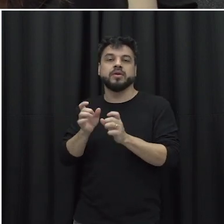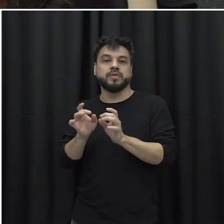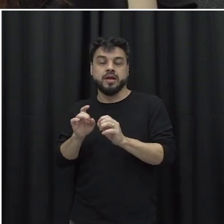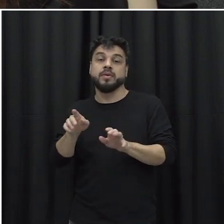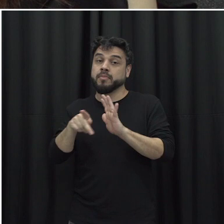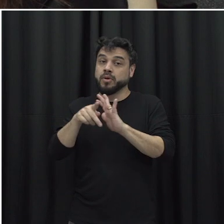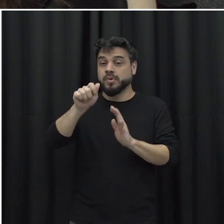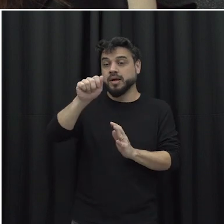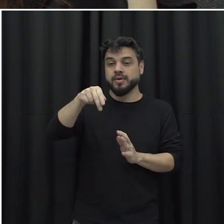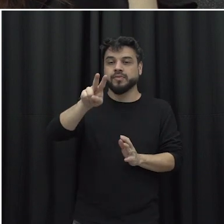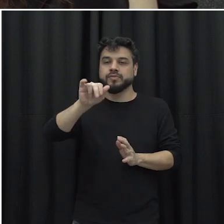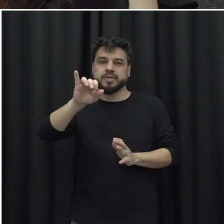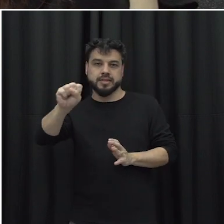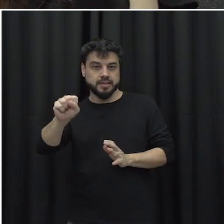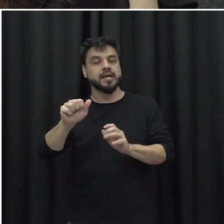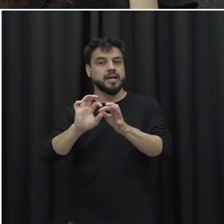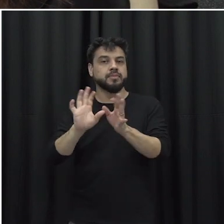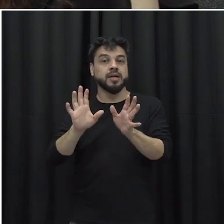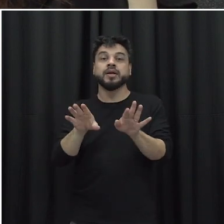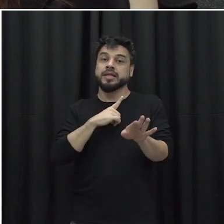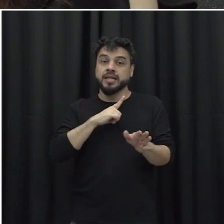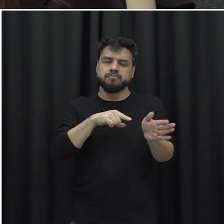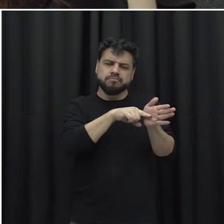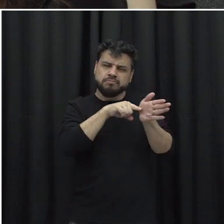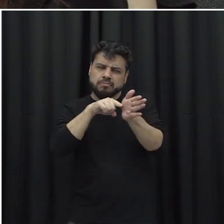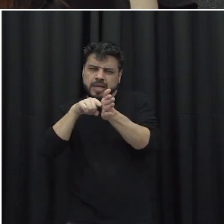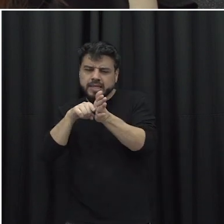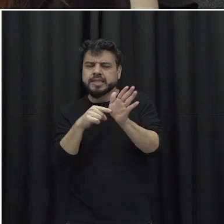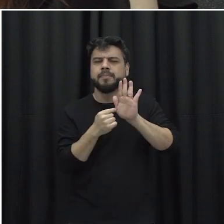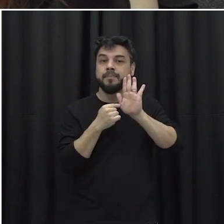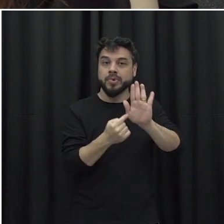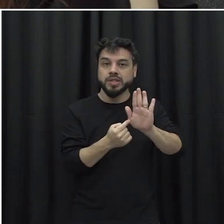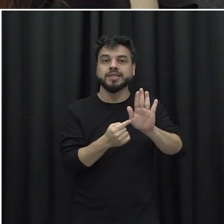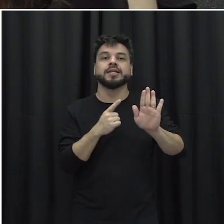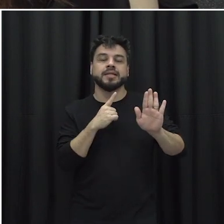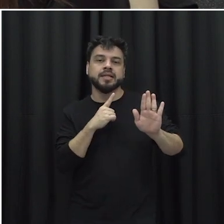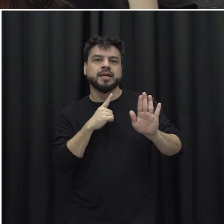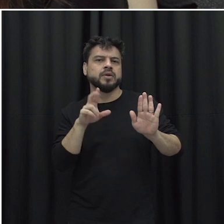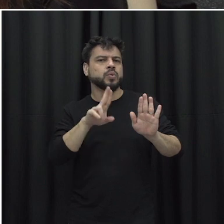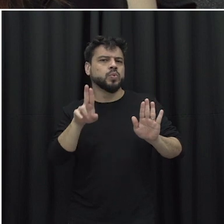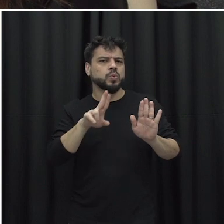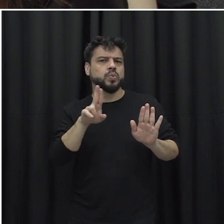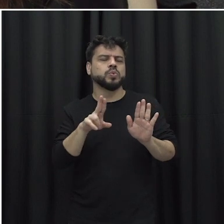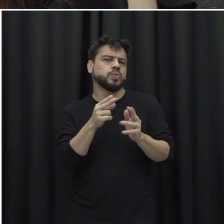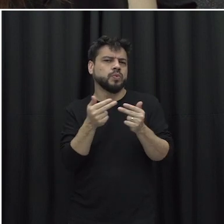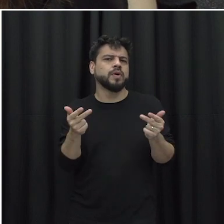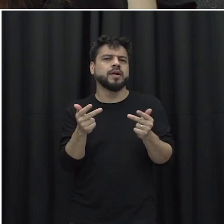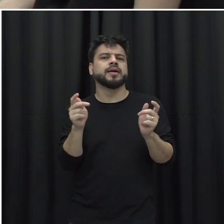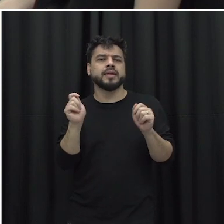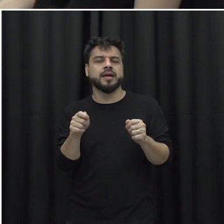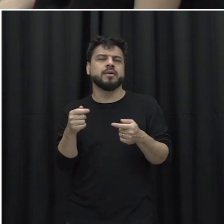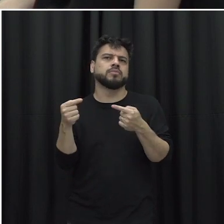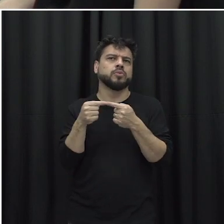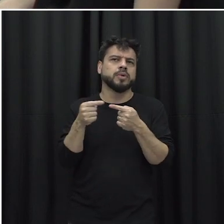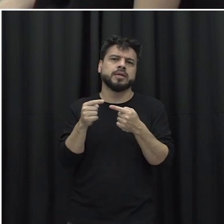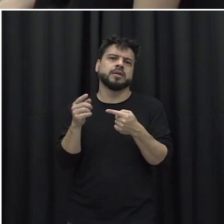própria Anvisa dar uma liberação e a gente ter estudos mesmo mostrando uma utilização para